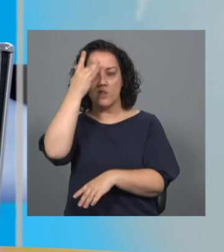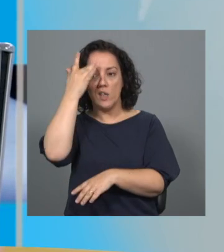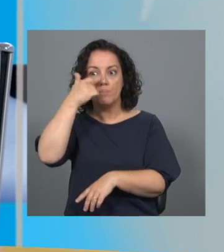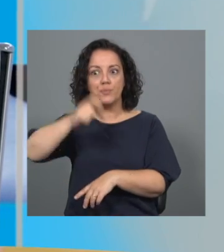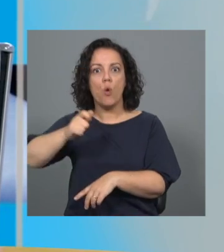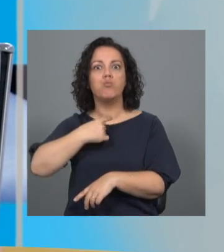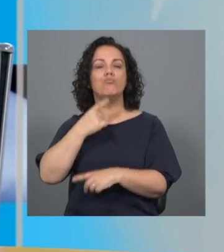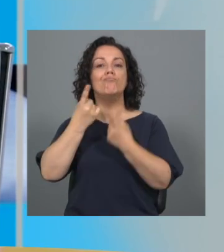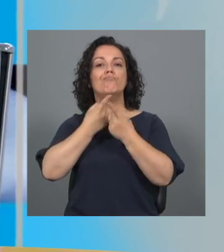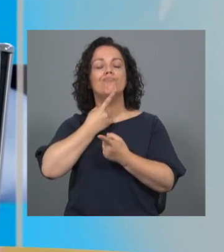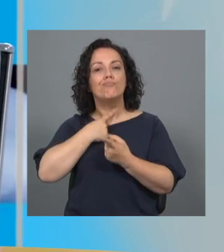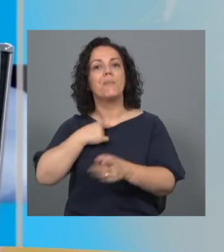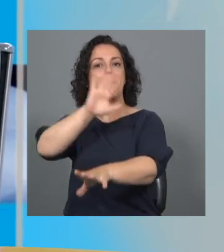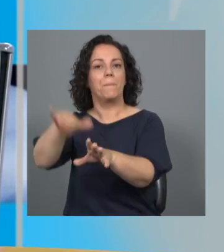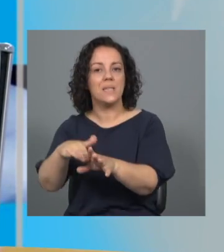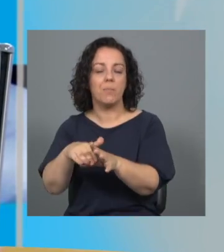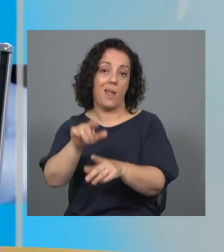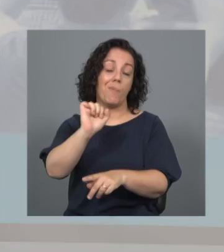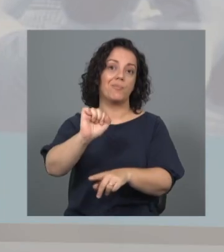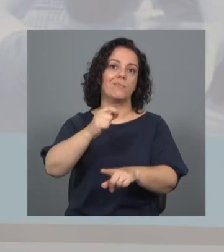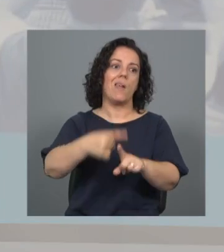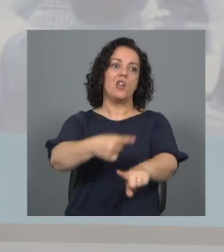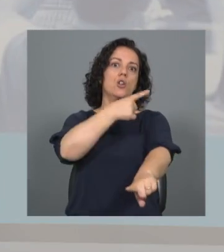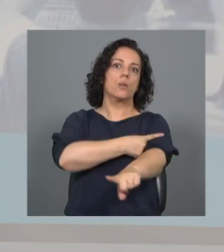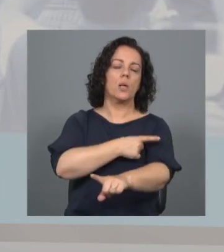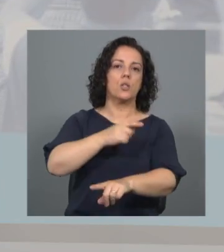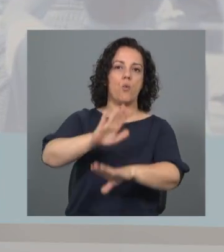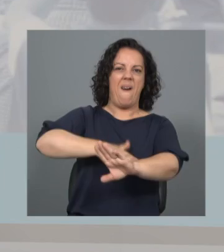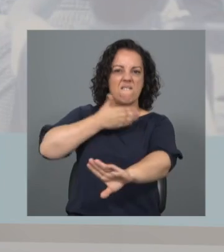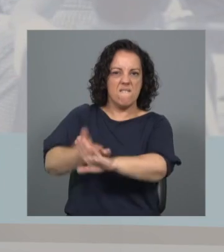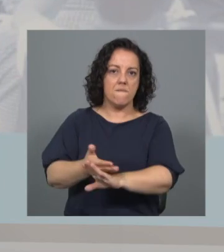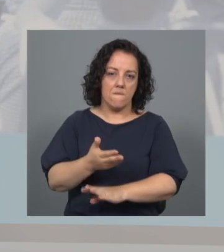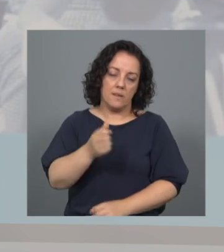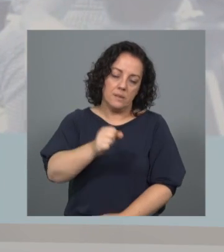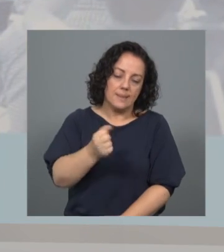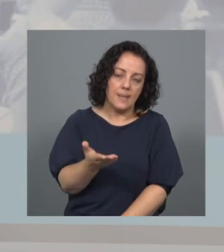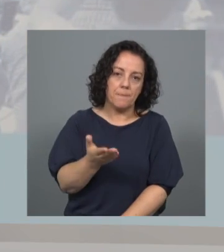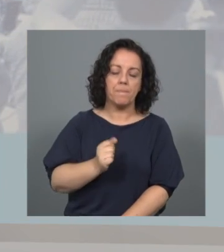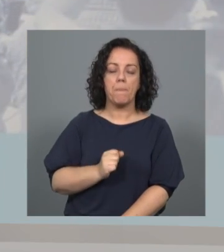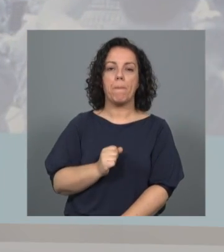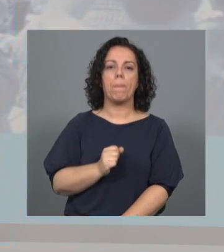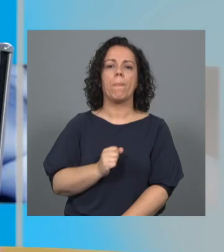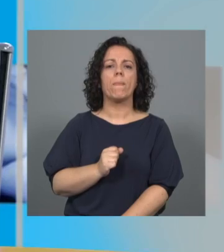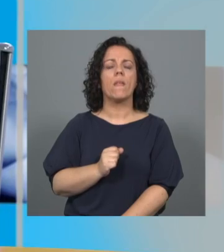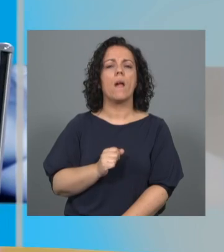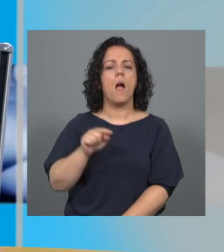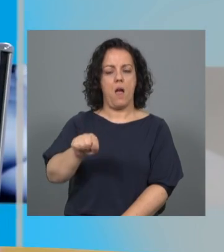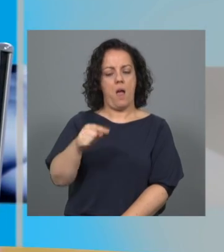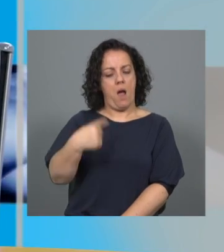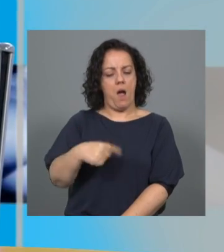isso a acontecer. Em situações de extremismo, não é? Em concepções extremas. Exatamente. Temos aqui